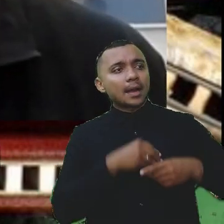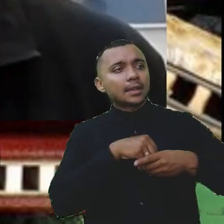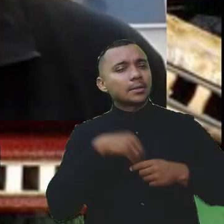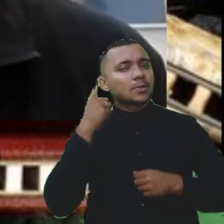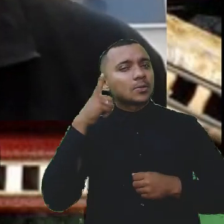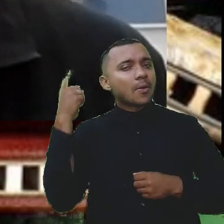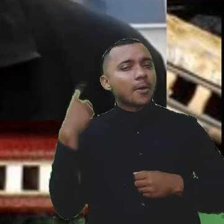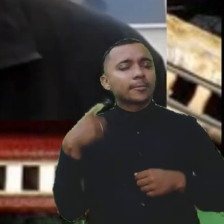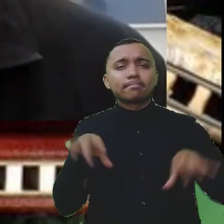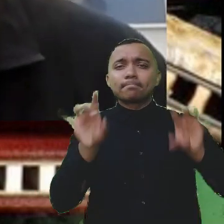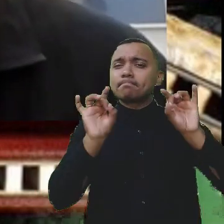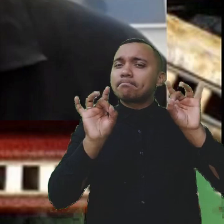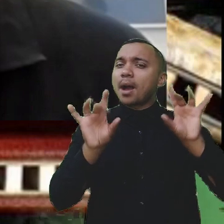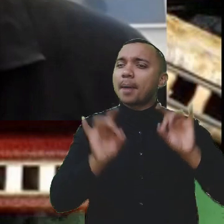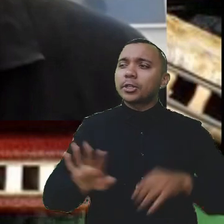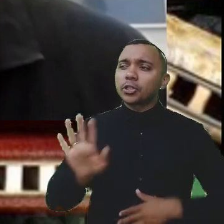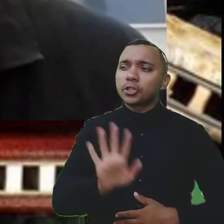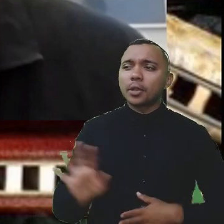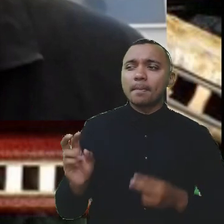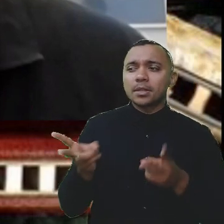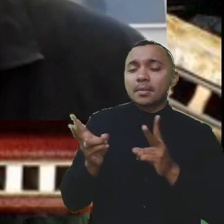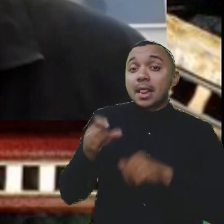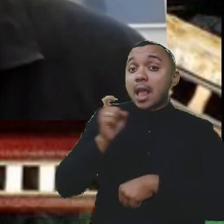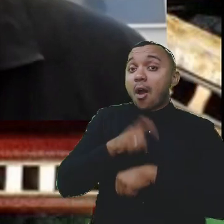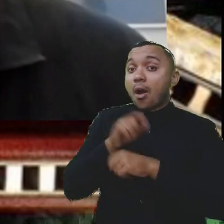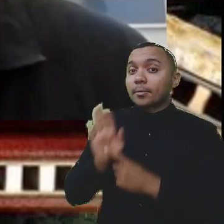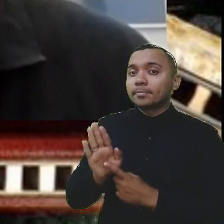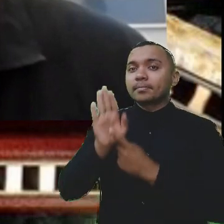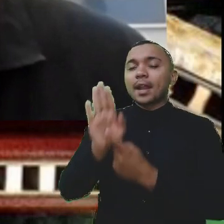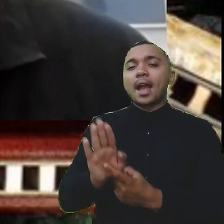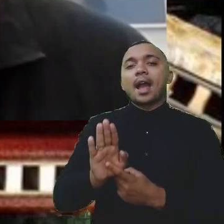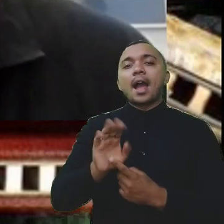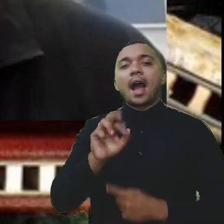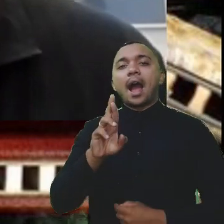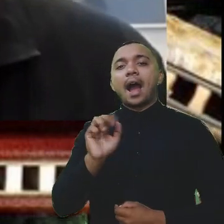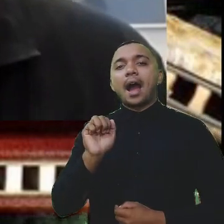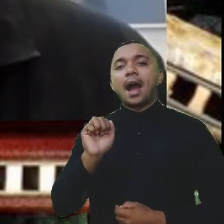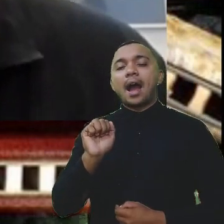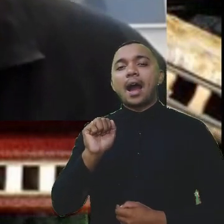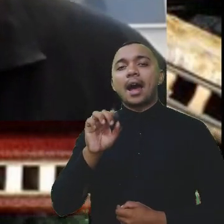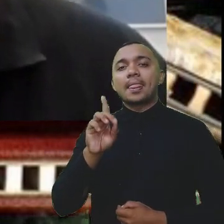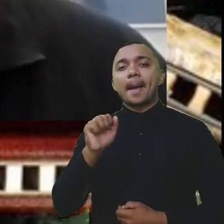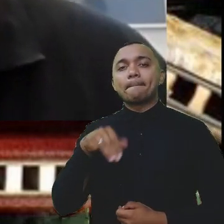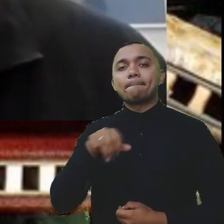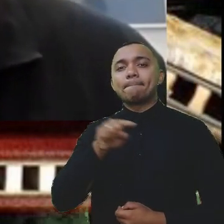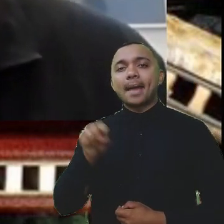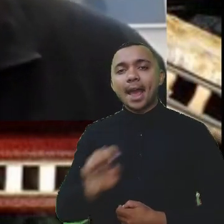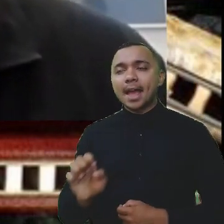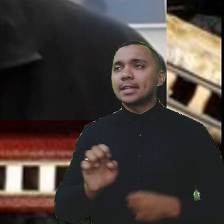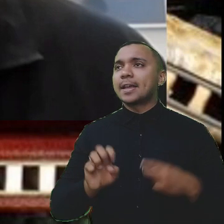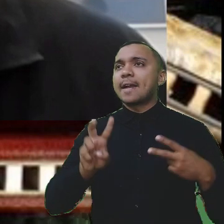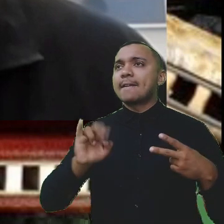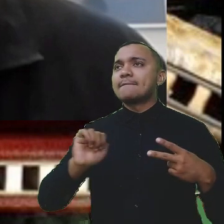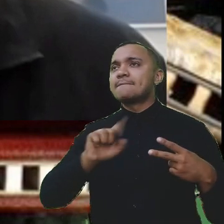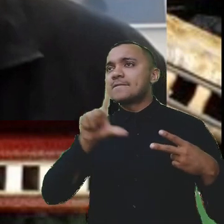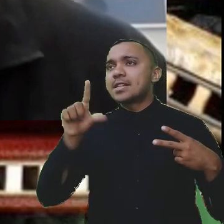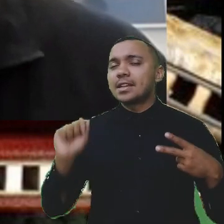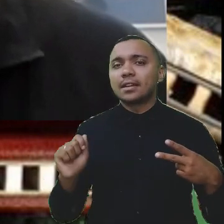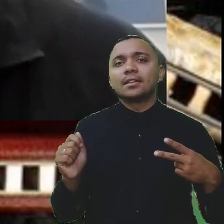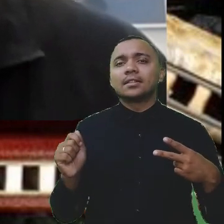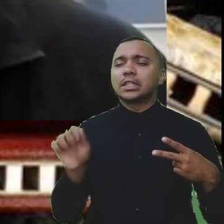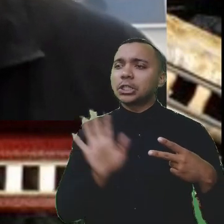nessa verdade quando você toca Radamés, Vila ou Guerra Peixe. Enfim, não é isso. Você tem